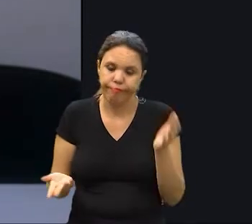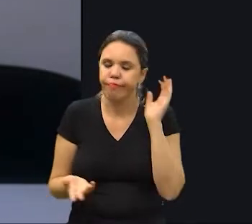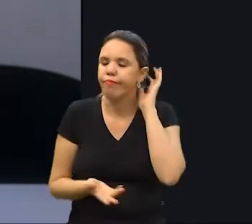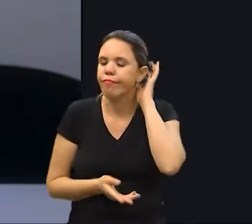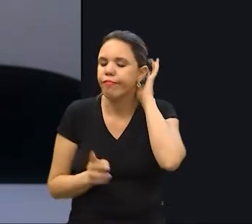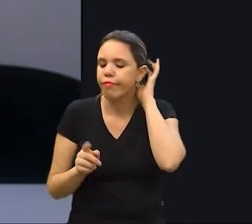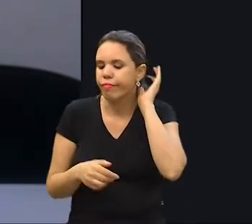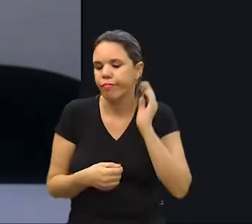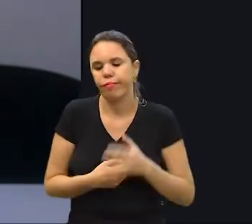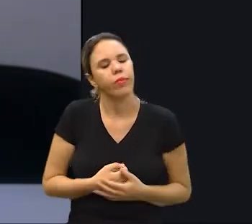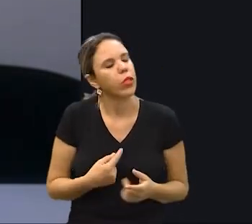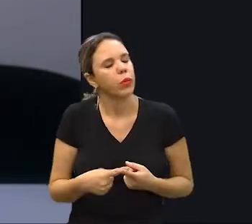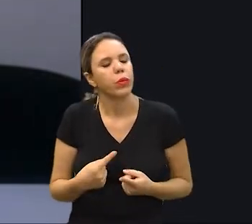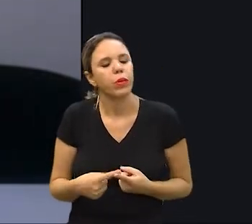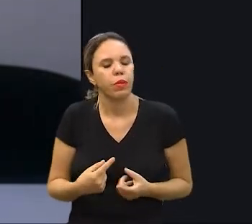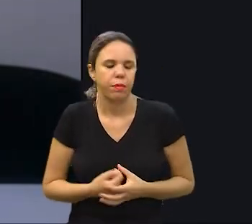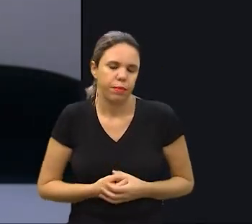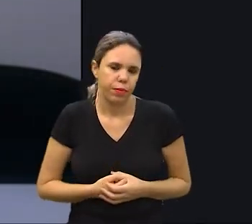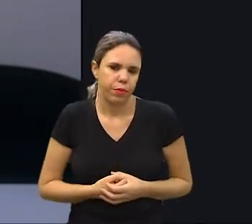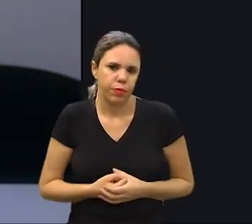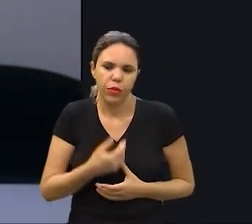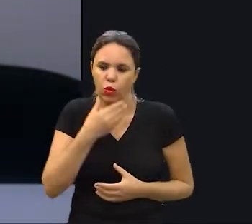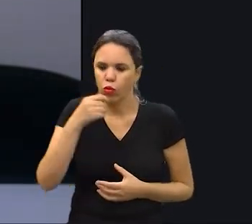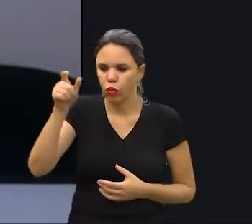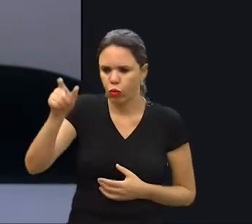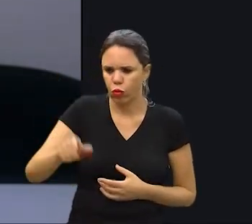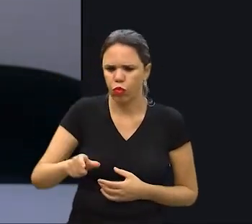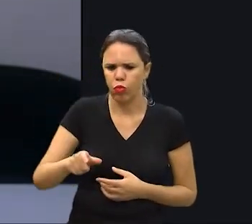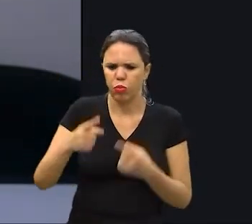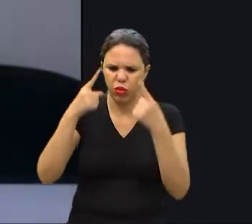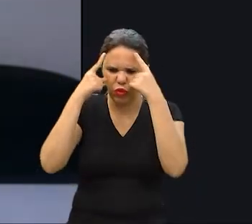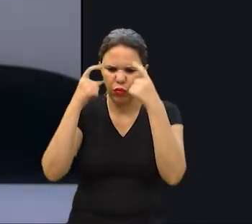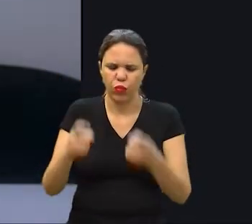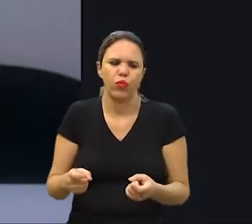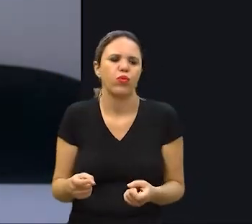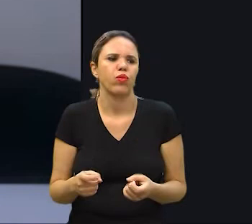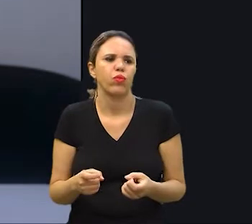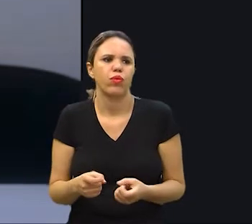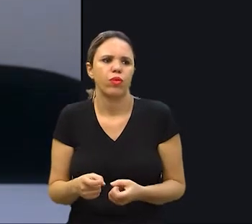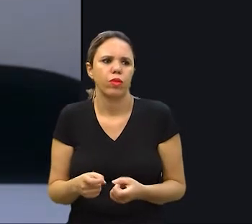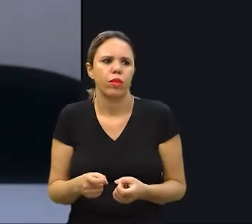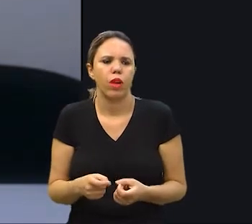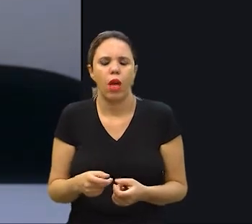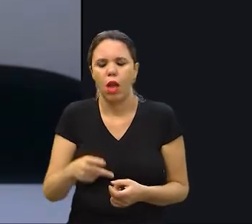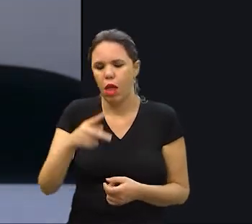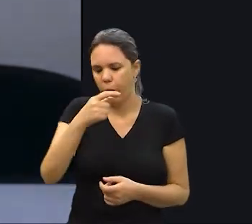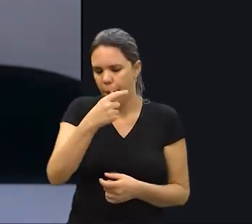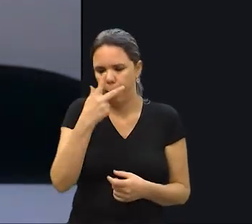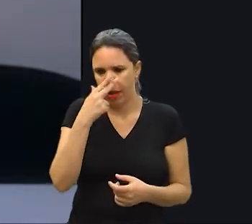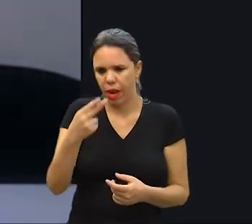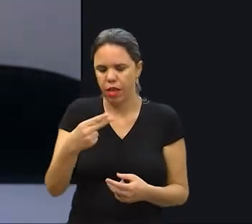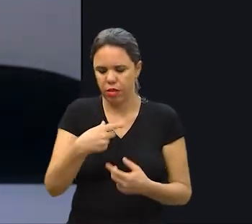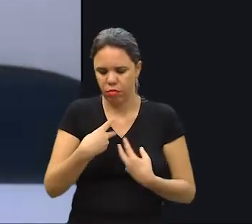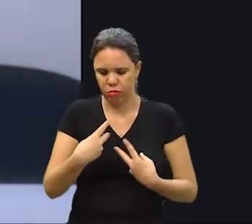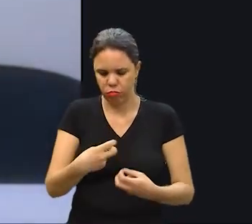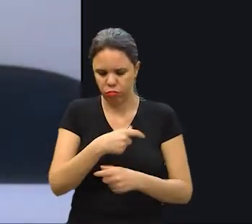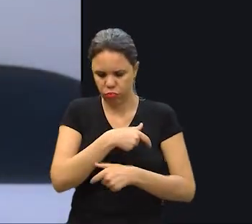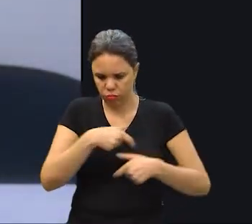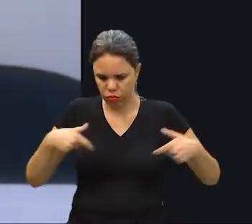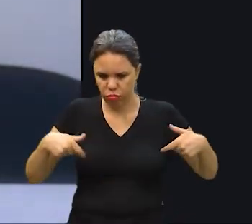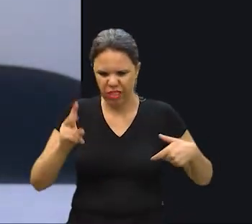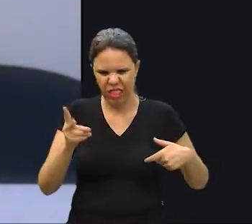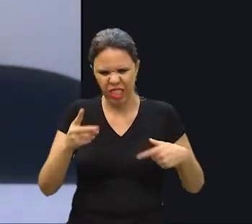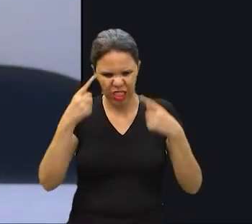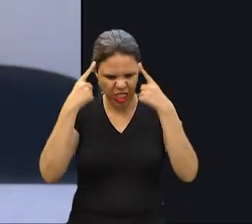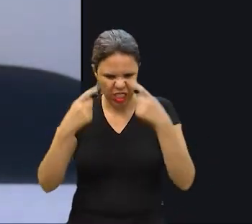Sim, exatamente isso. Porque esse nome agressor coloca um rótulo nele, né? Parece que é agressor